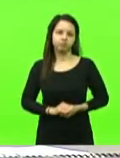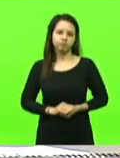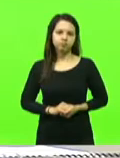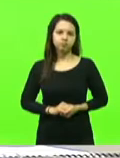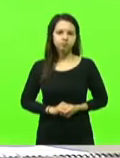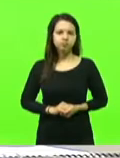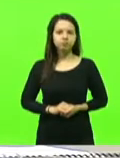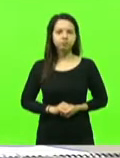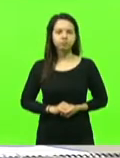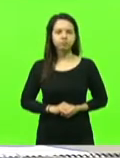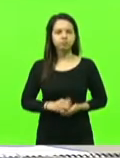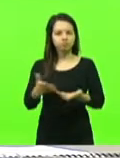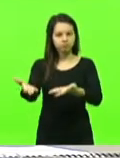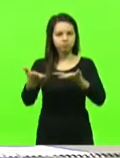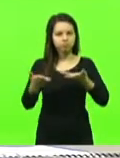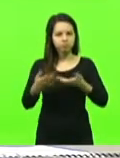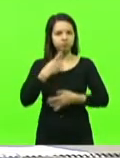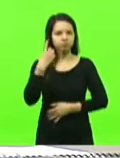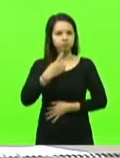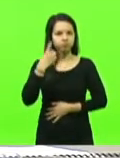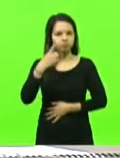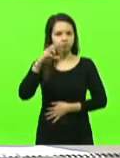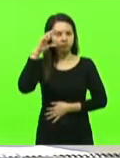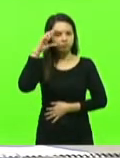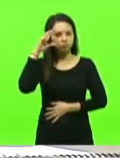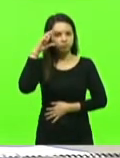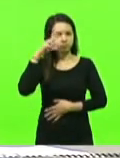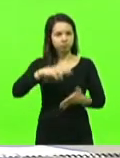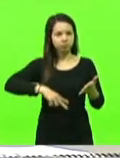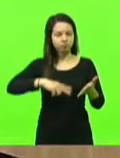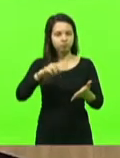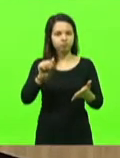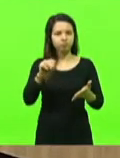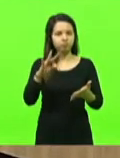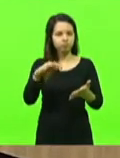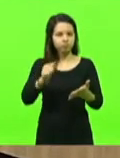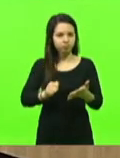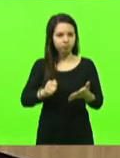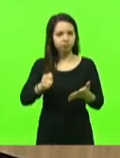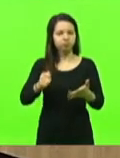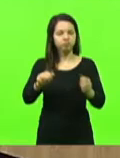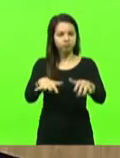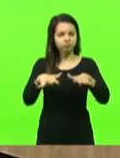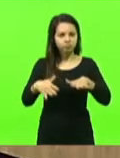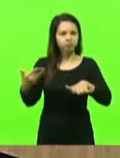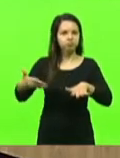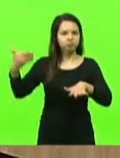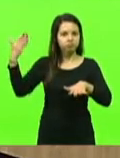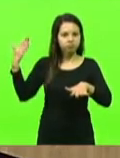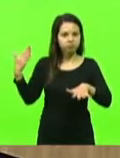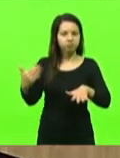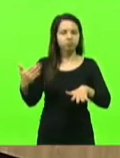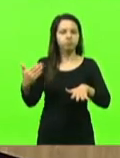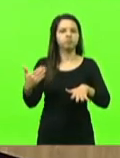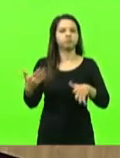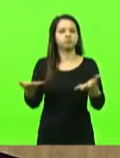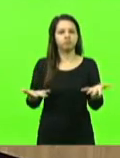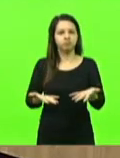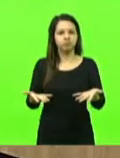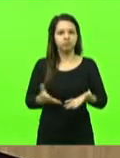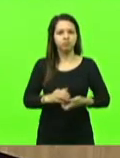o nosso colega deputado Ricardo Alba que proceda à leitura da ata da sessão anterior, neste momento.